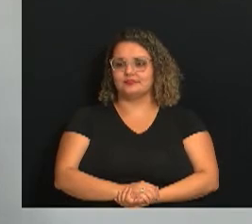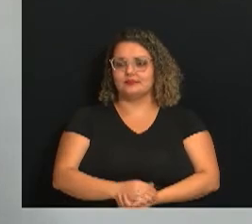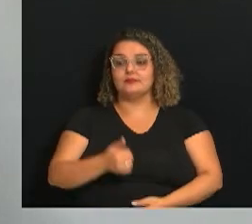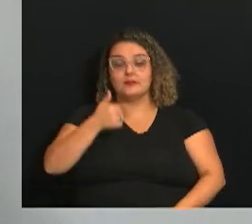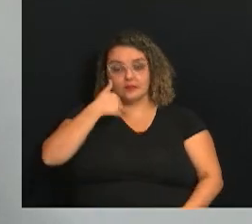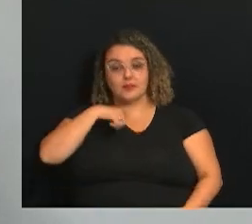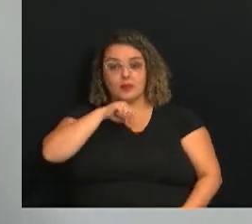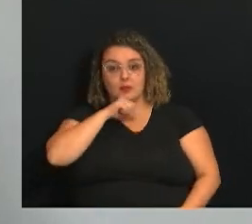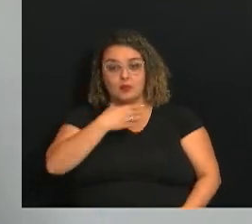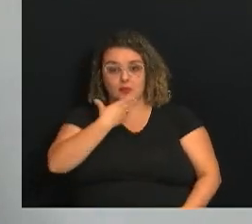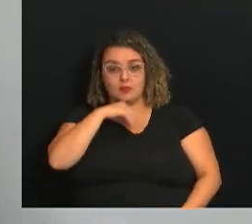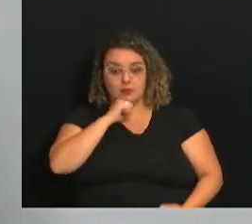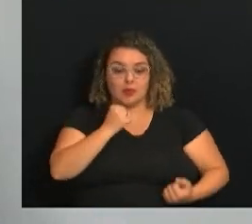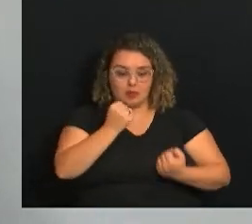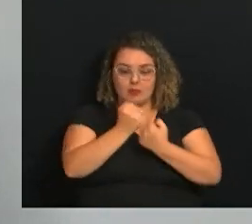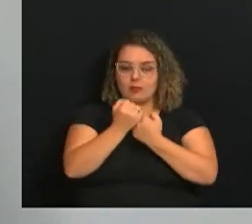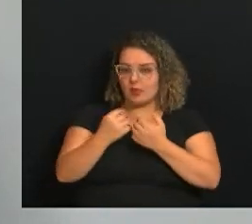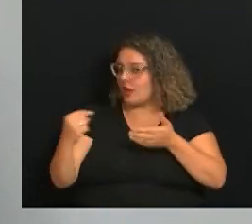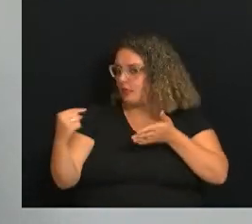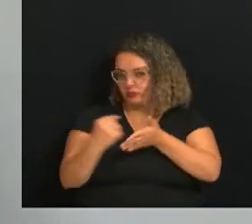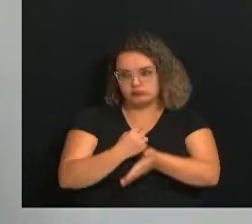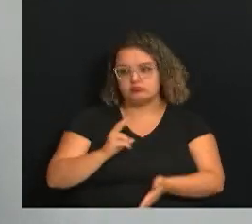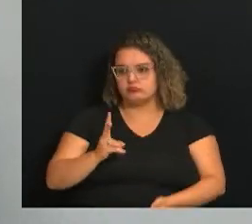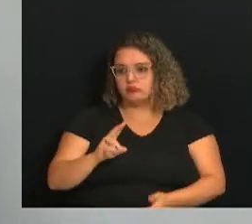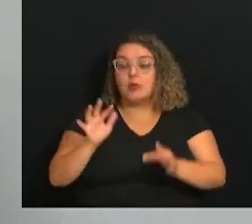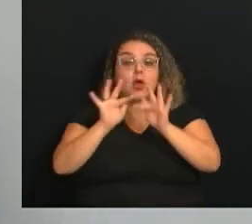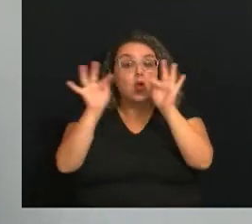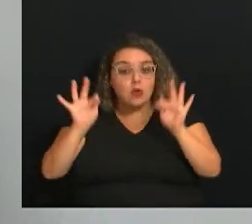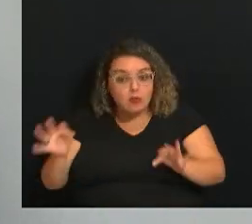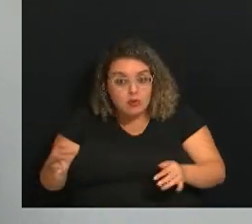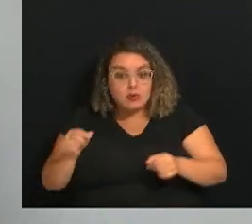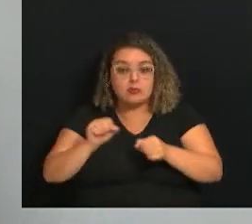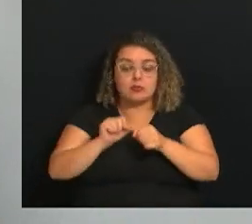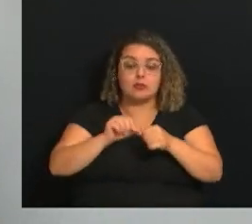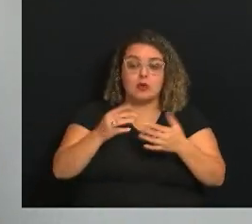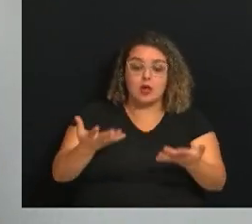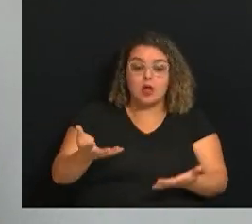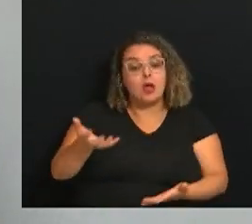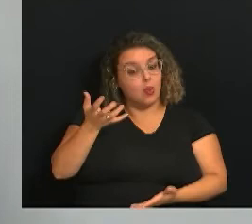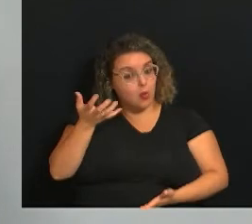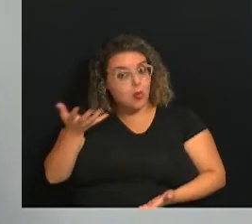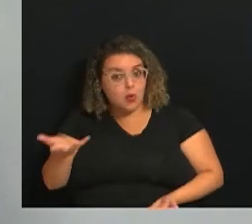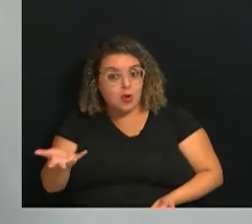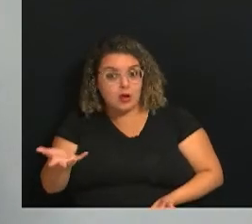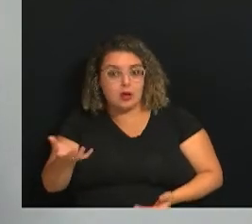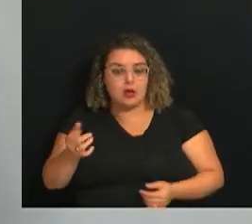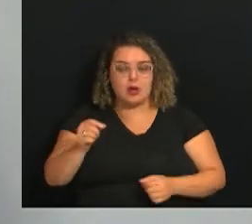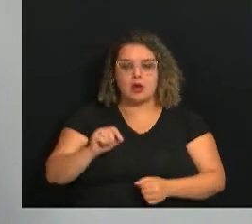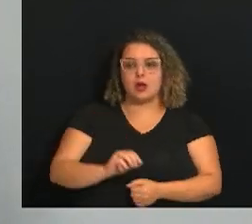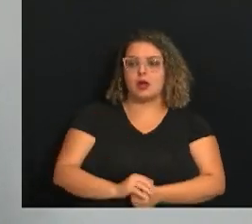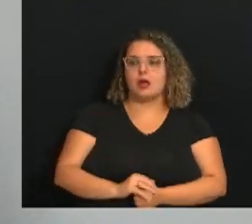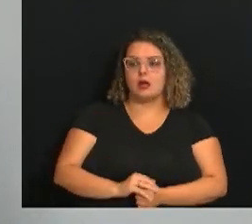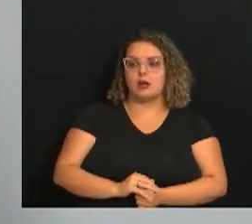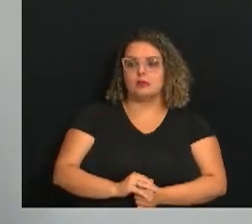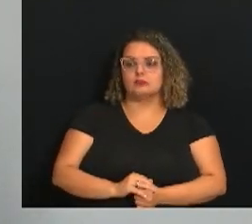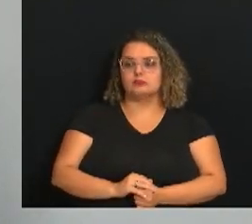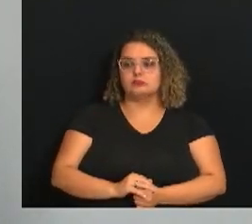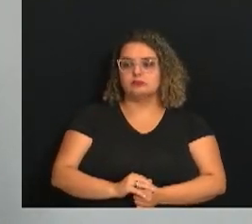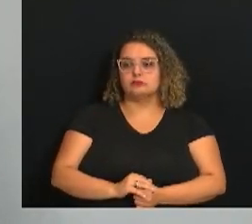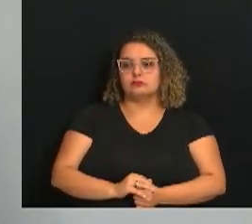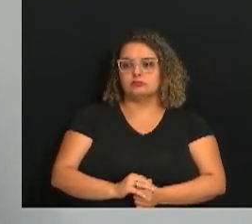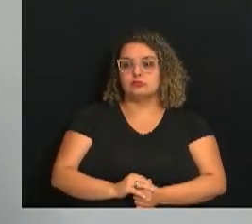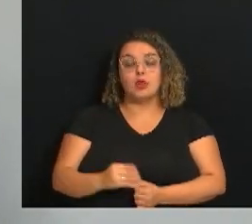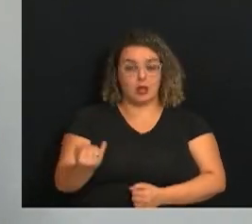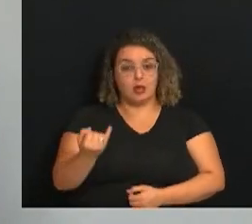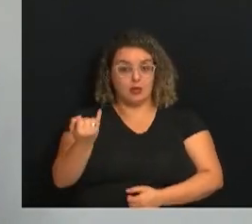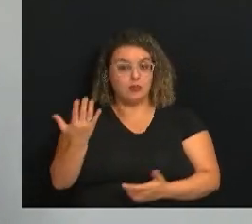né? Sempre perguntam se eu estou feliz naquilo que eu estou fazendo, se é realmente aquilo que eu faço. Então, isso eu acho que é bastante importante,